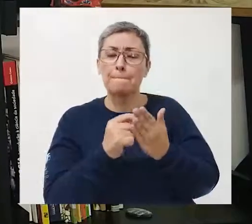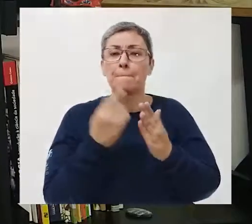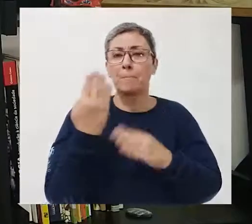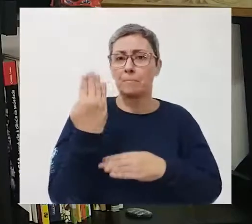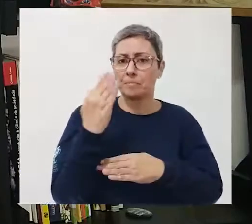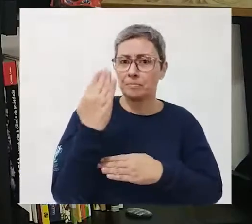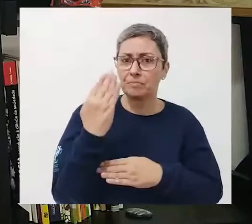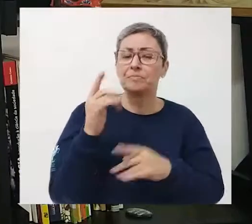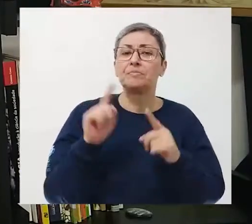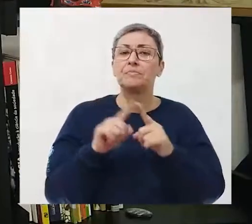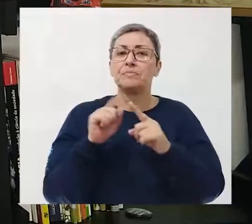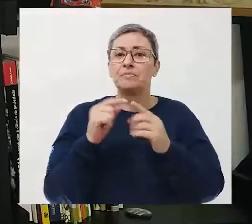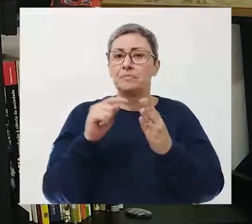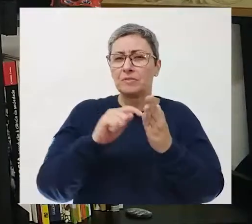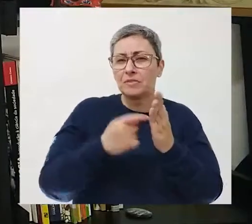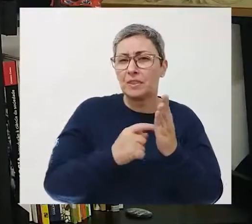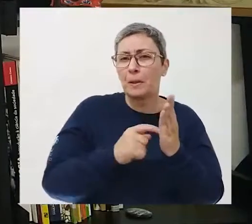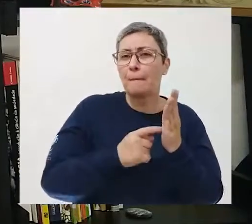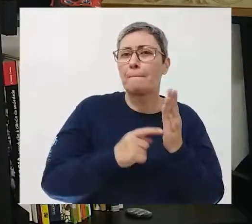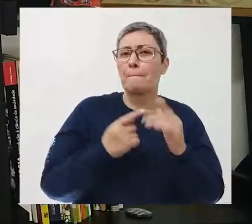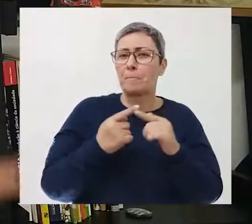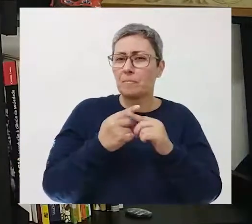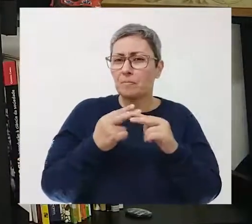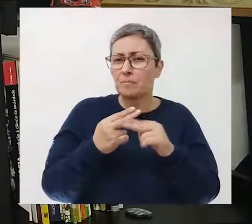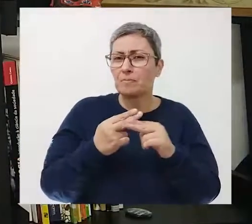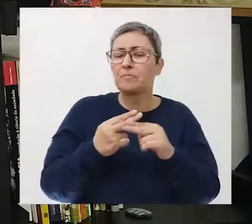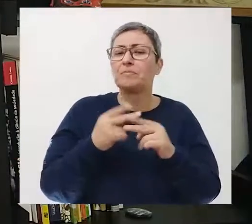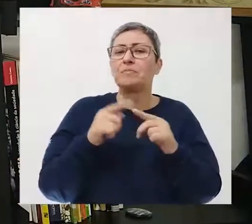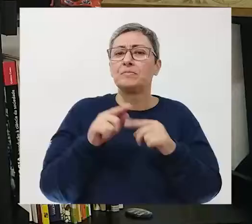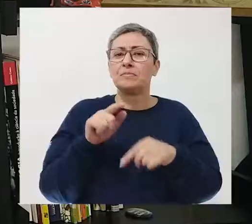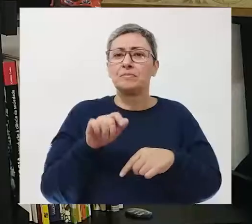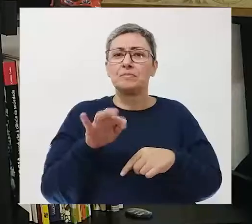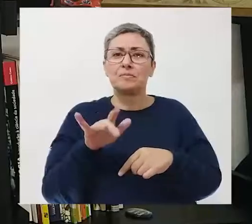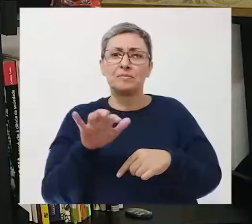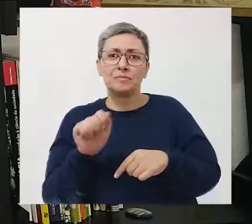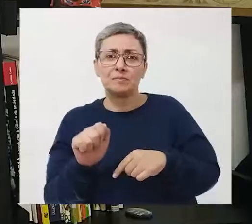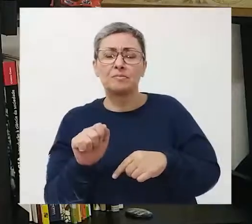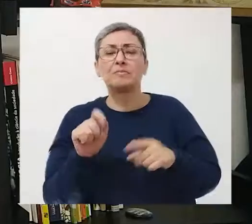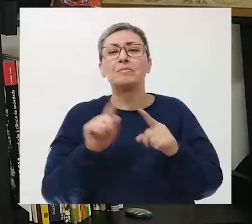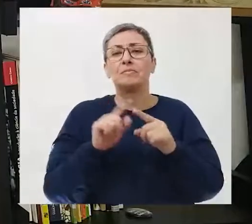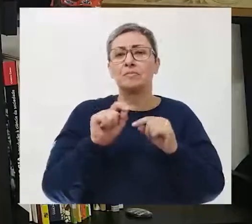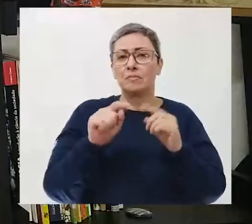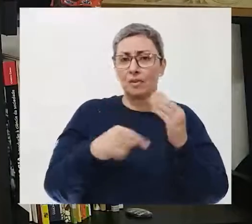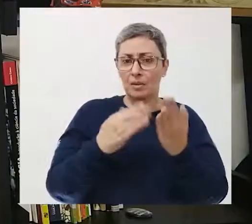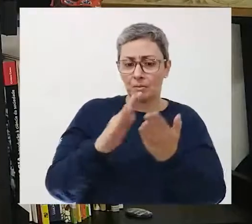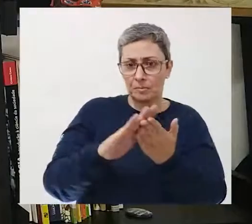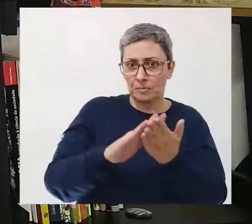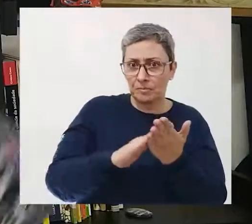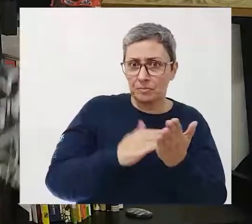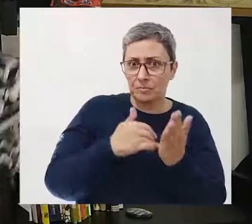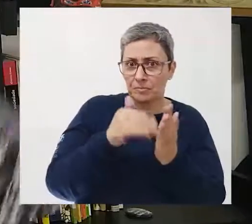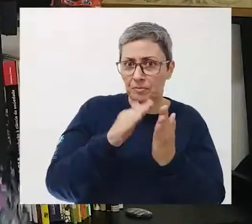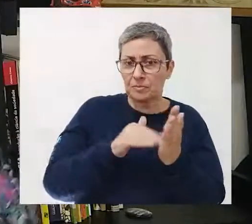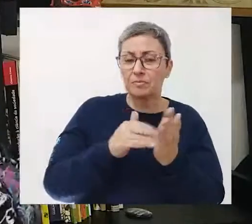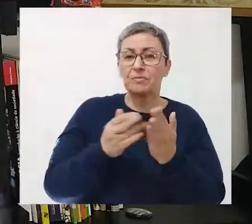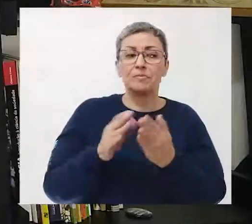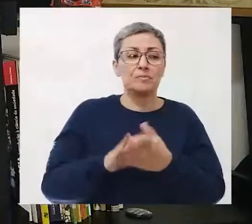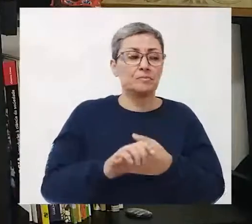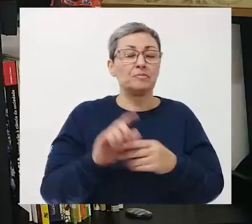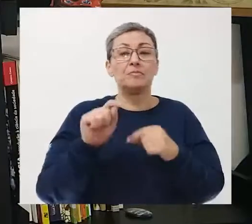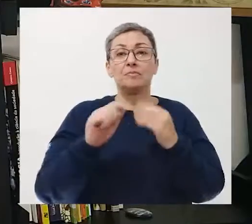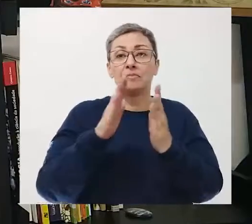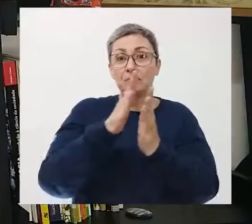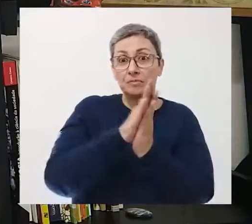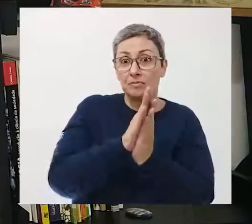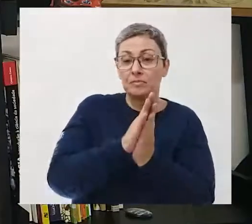Lembra? Através de lâminas bem afiadas, que são chamadas de goivas. Depois, eles cobrem a madeira com a tinta e